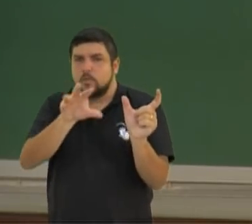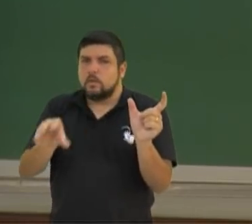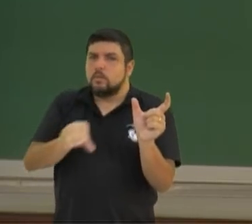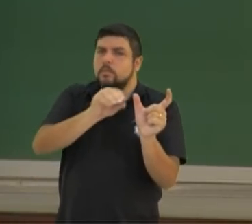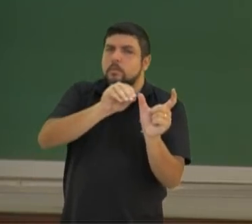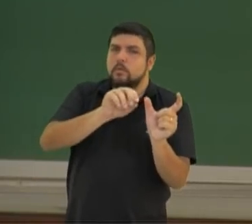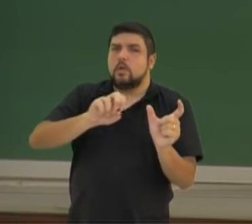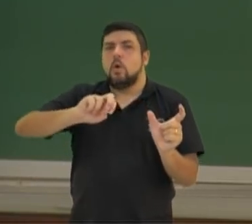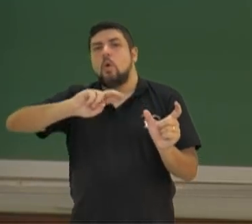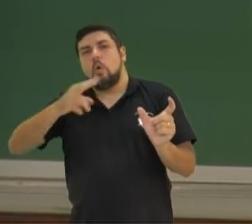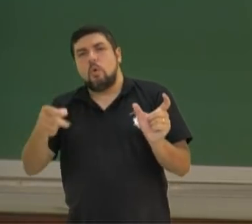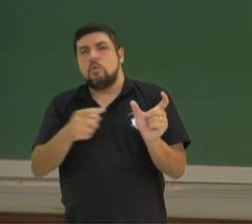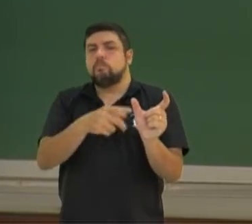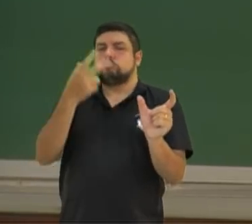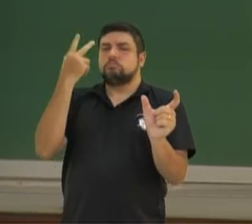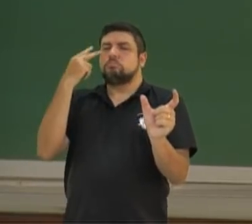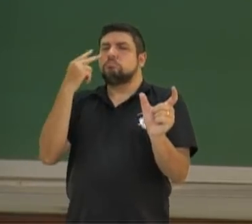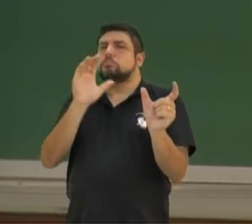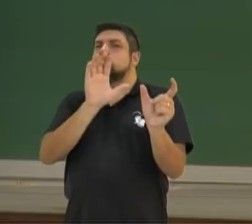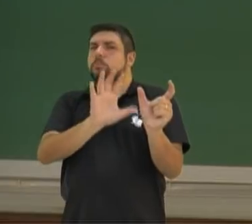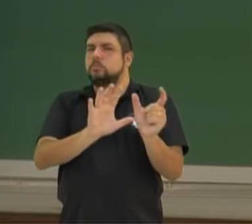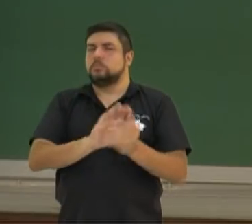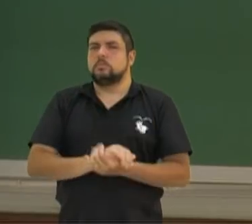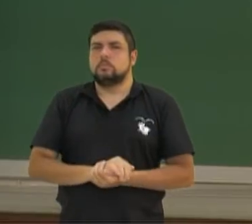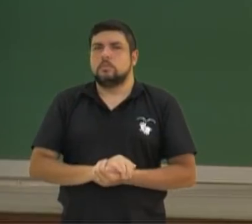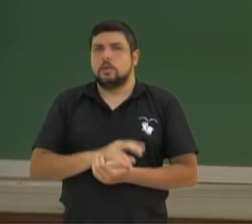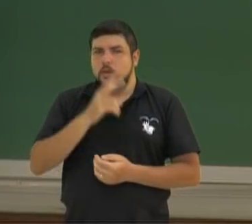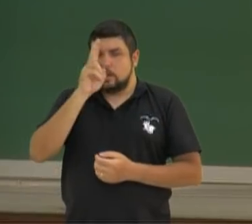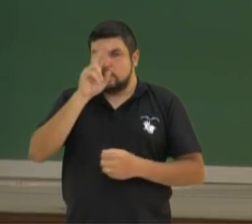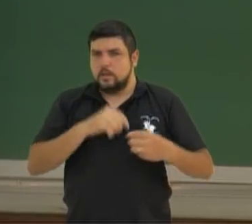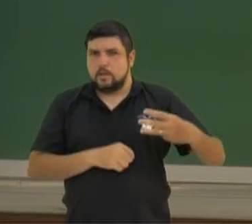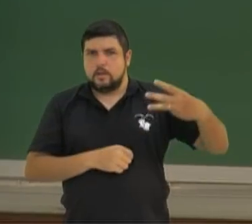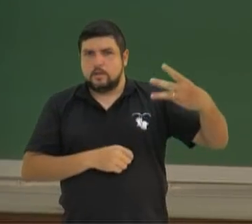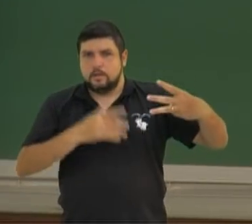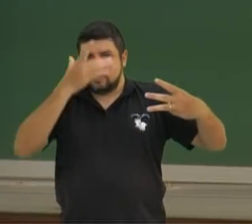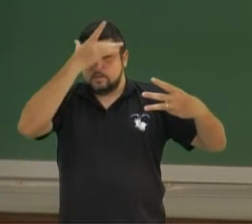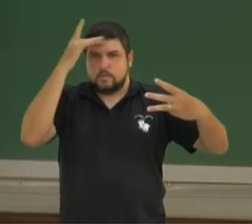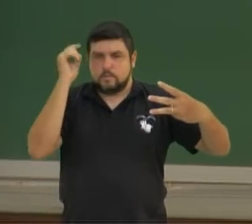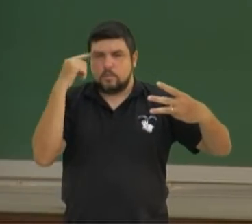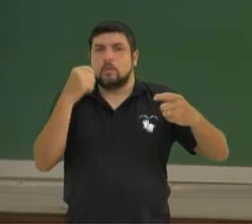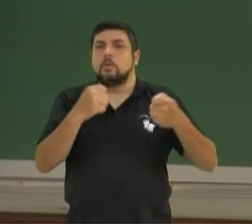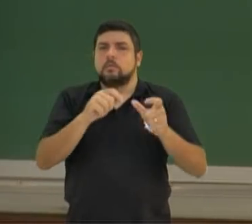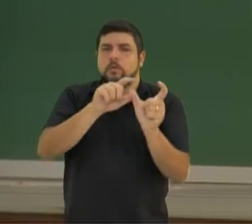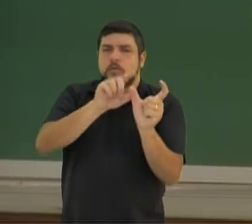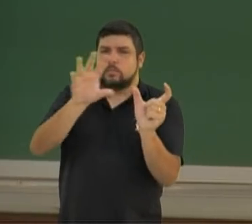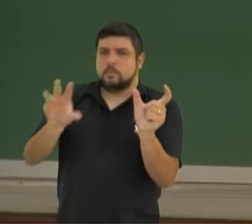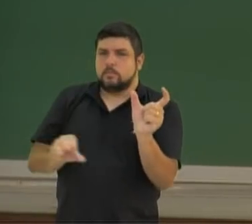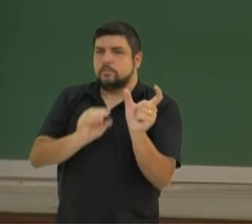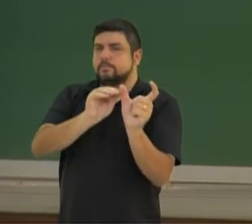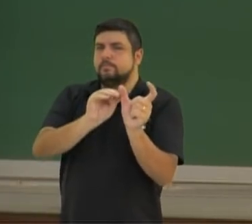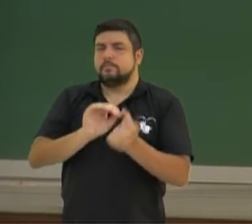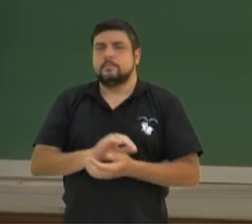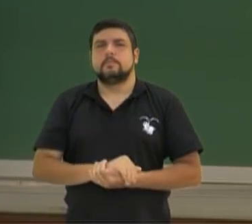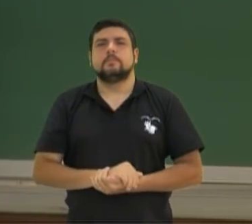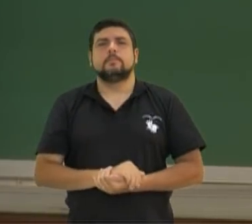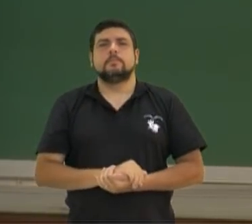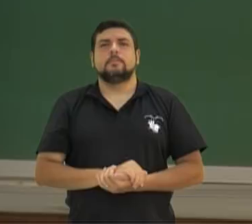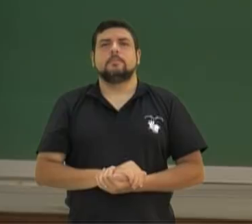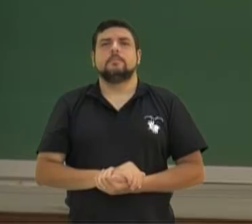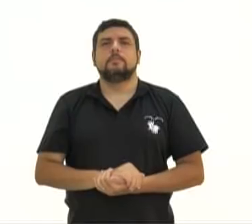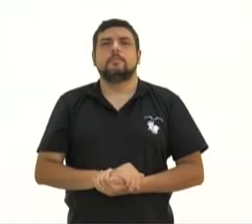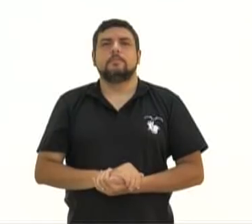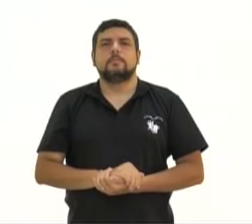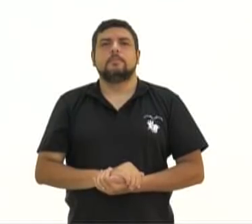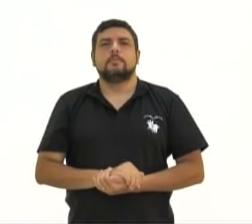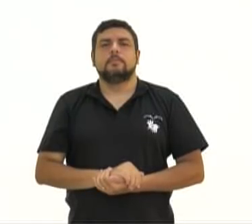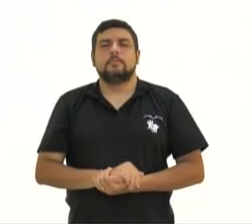então, para lutar por nós, mulheres, né? Principalmente as mulheres lá de